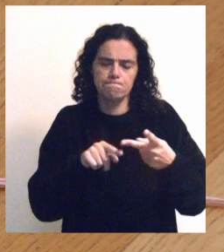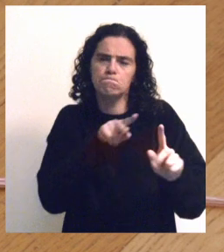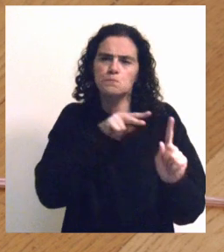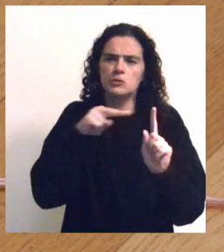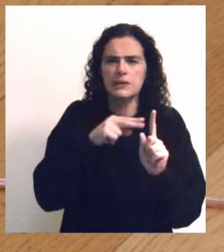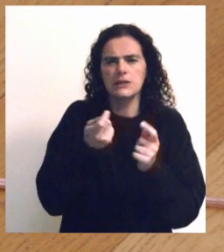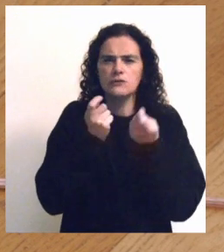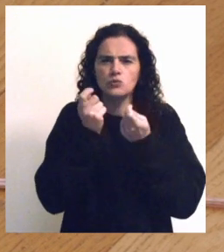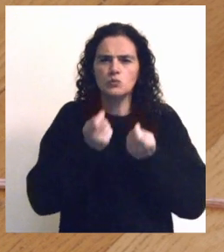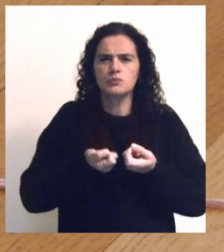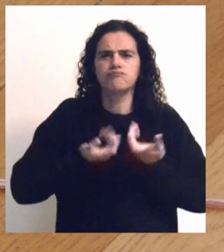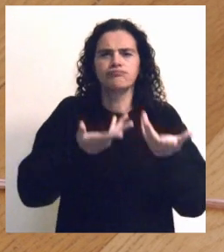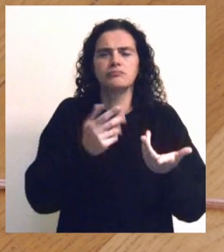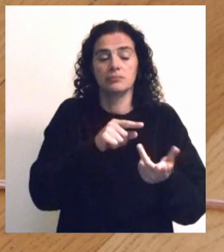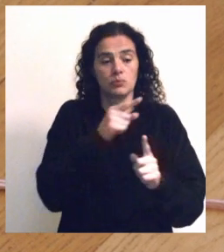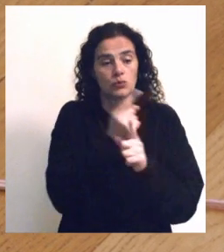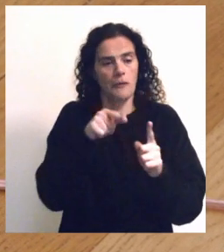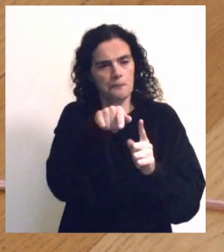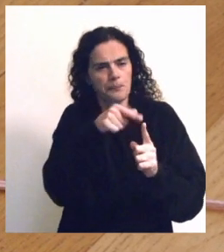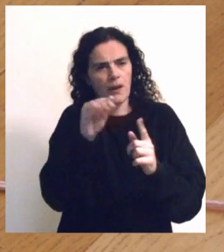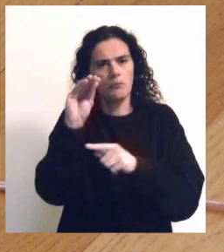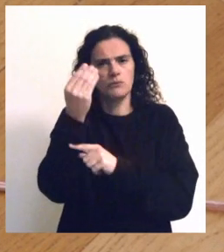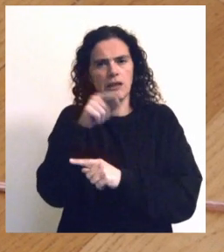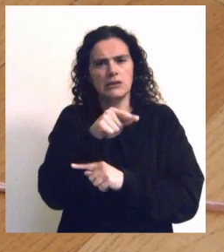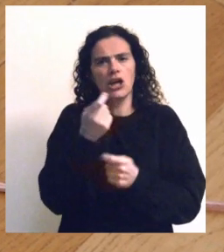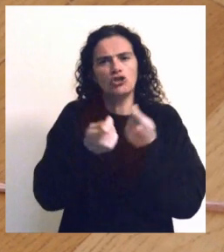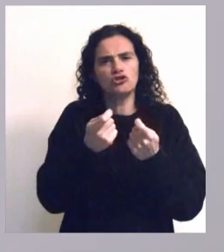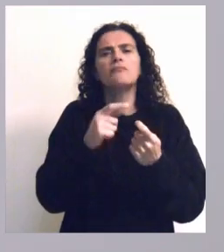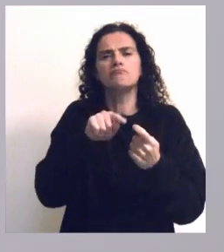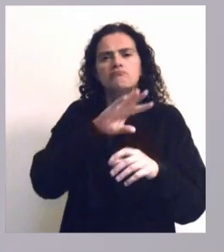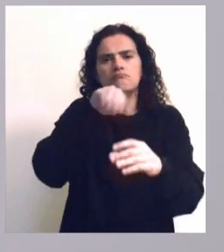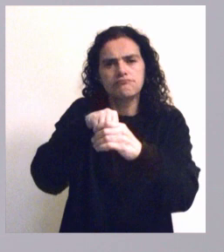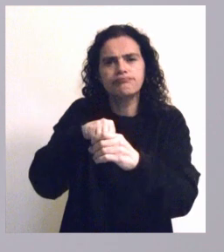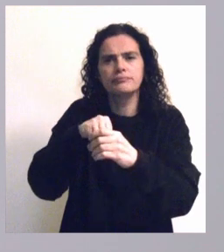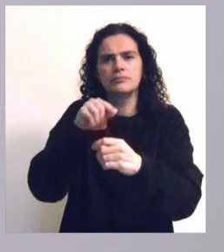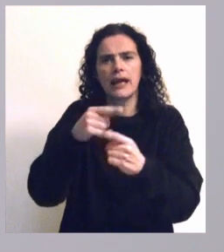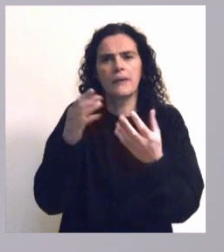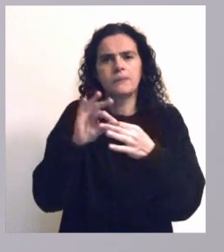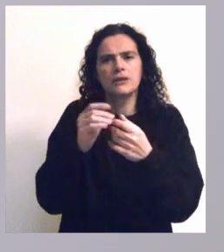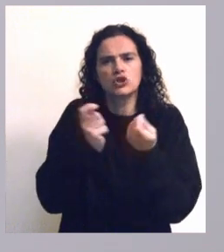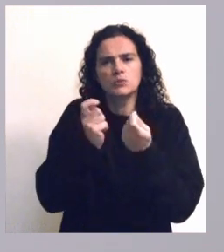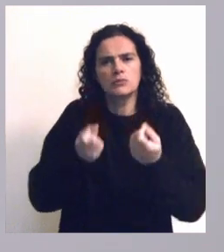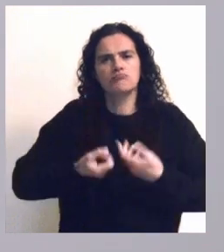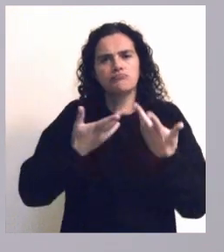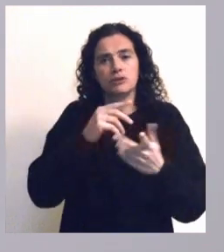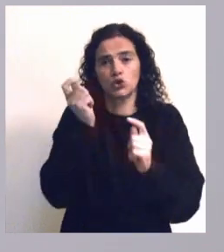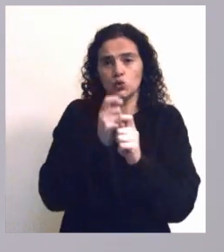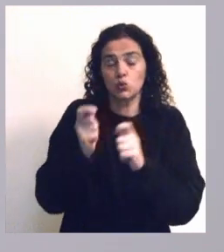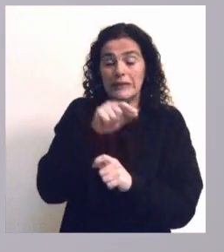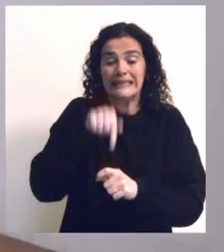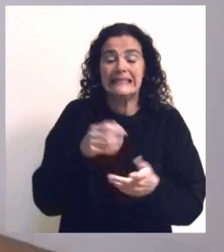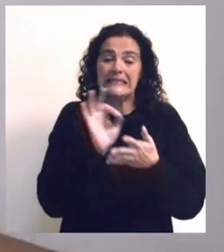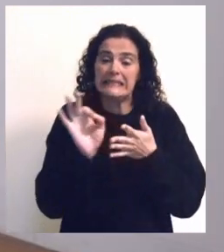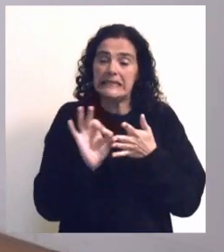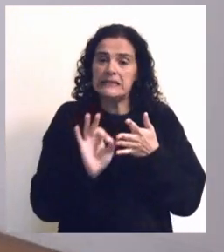numa perspectiva plástica, na medida em que o próprio objeto é uma parte integrante plástica da